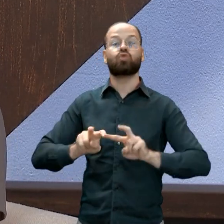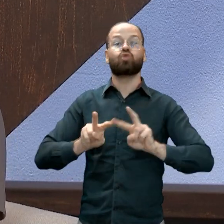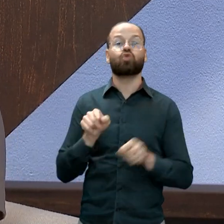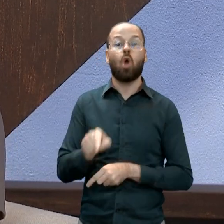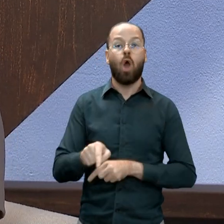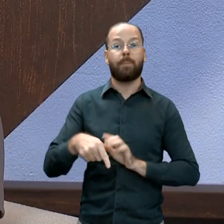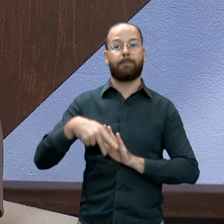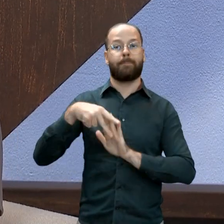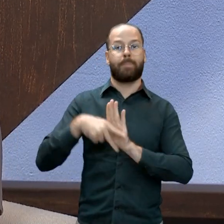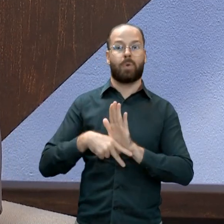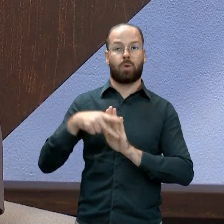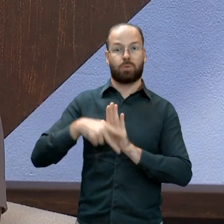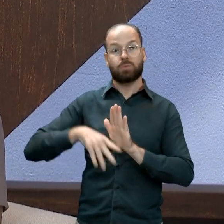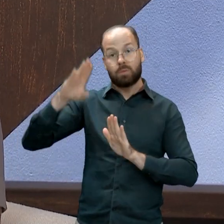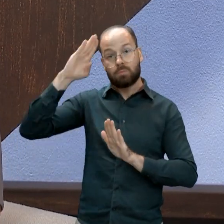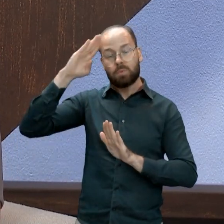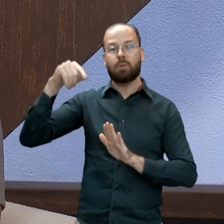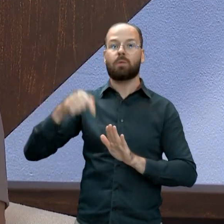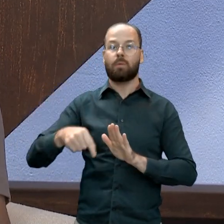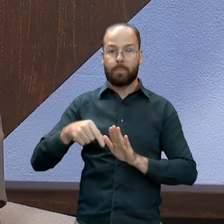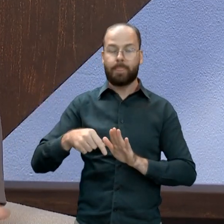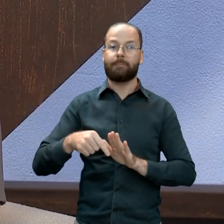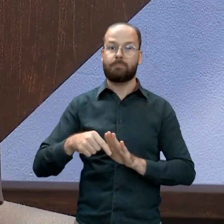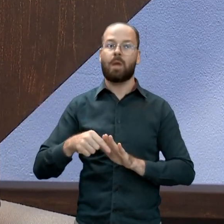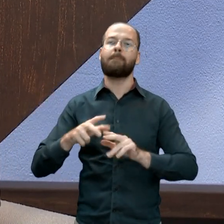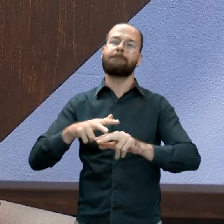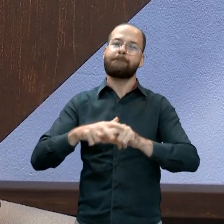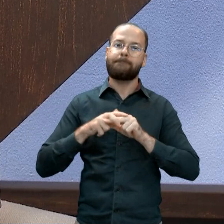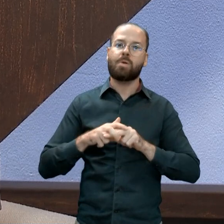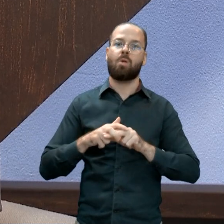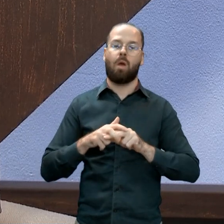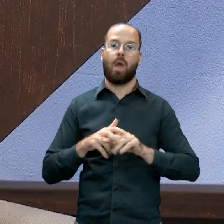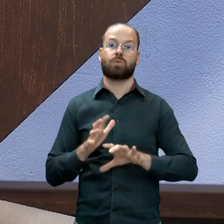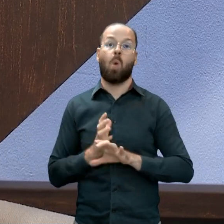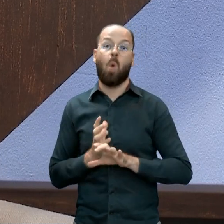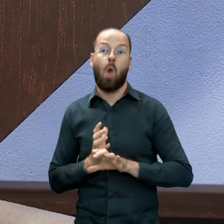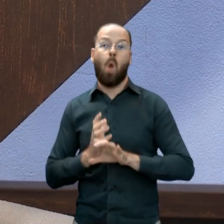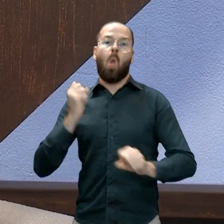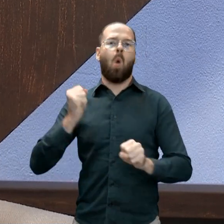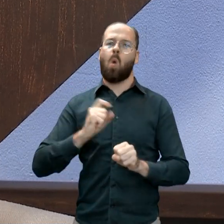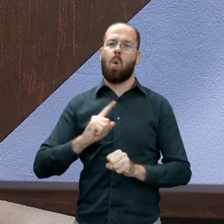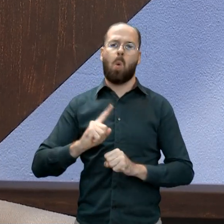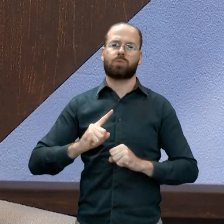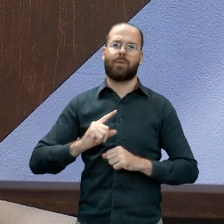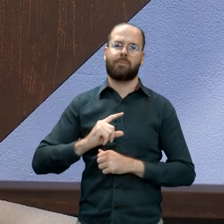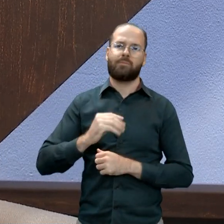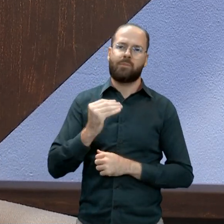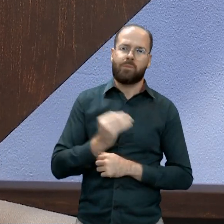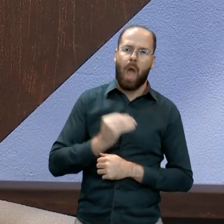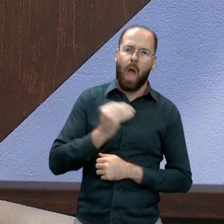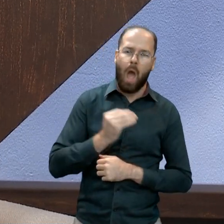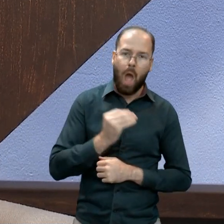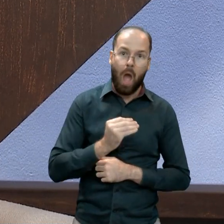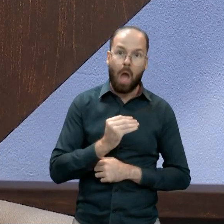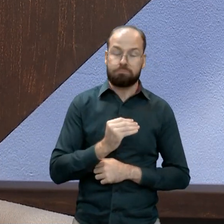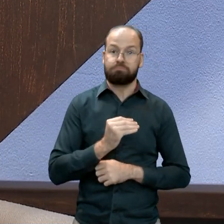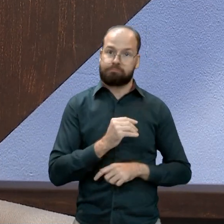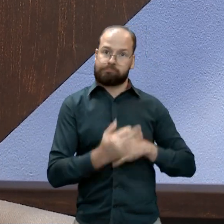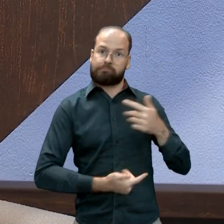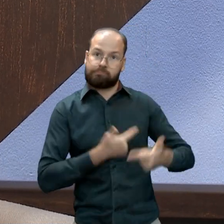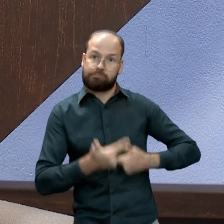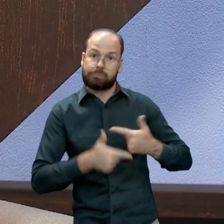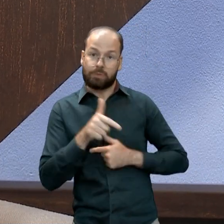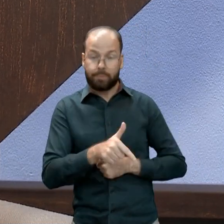vezes principalmente por margens de lucro não tão generosas, né, como anteriormente, e que aceleraram o